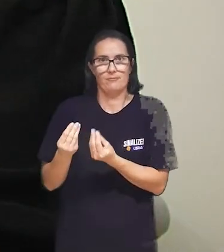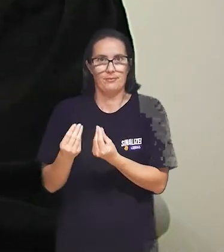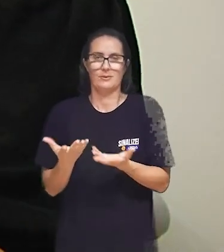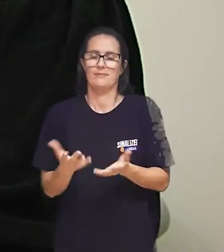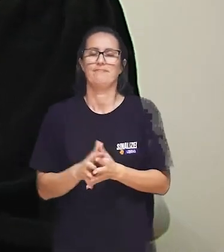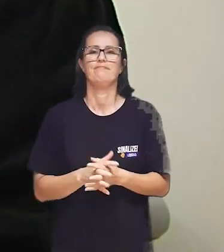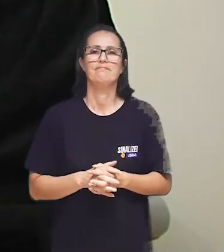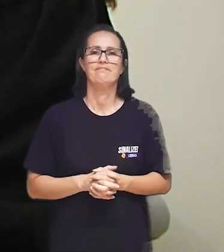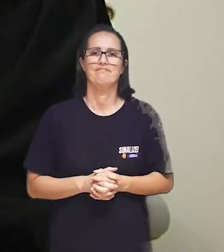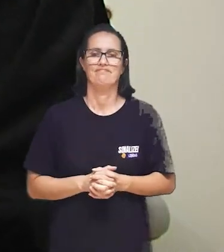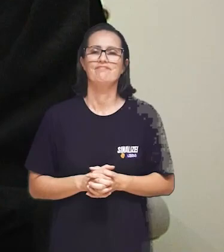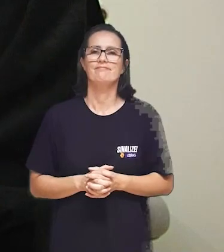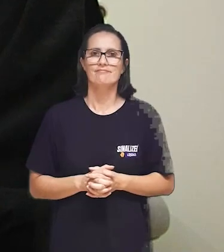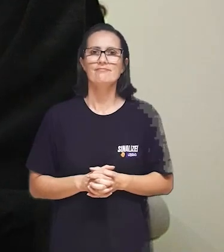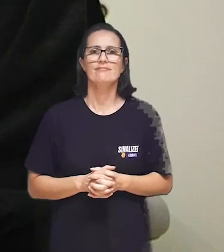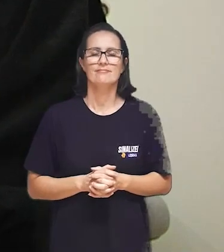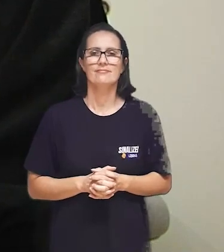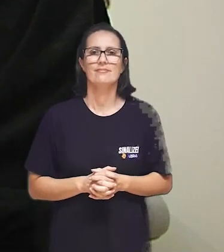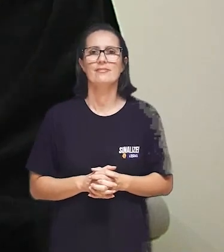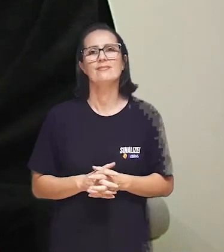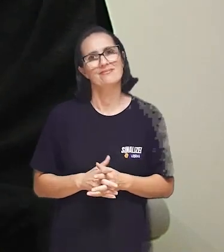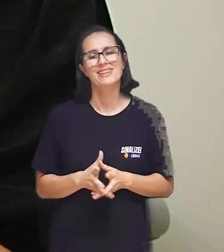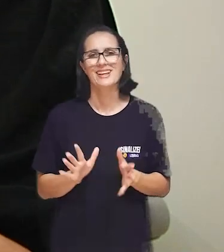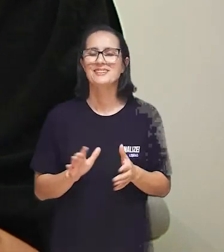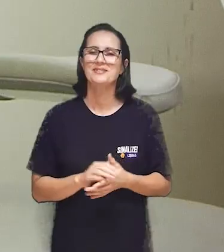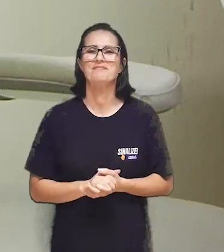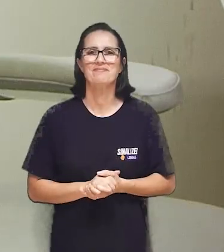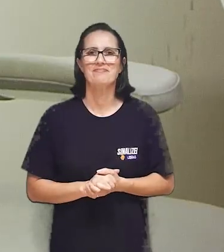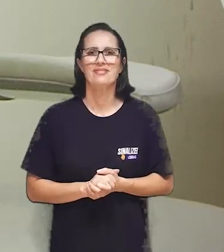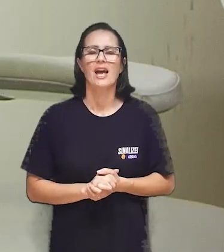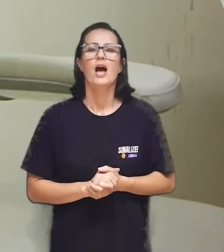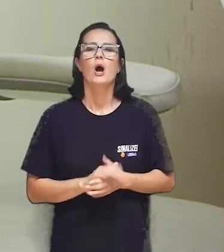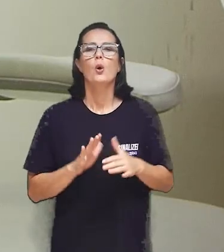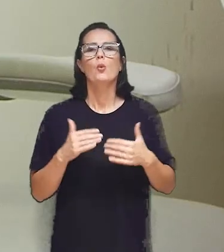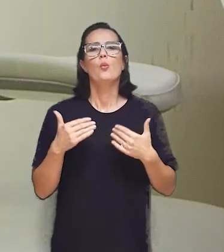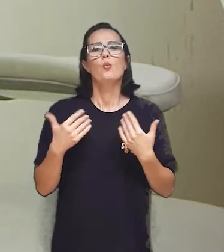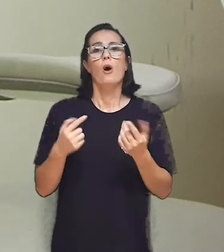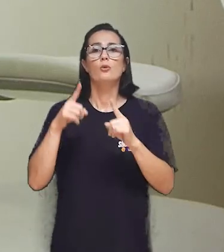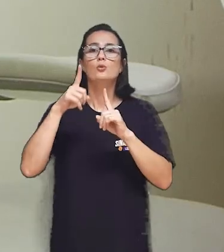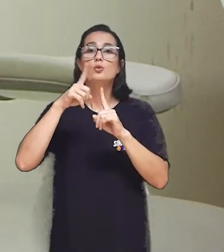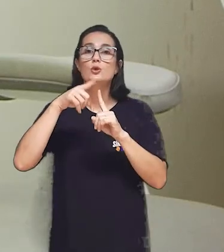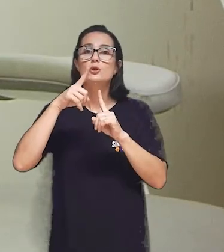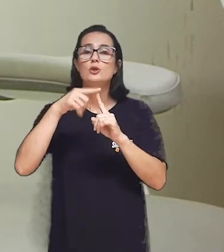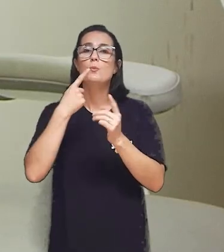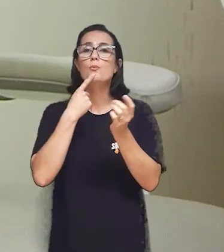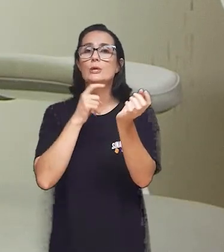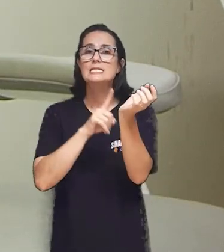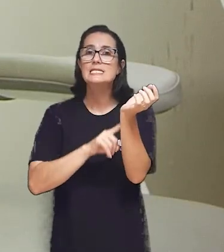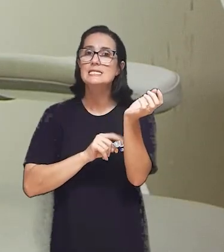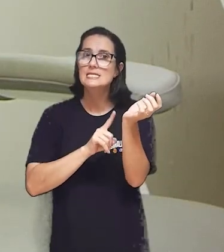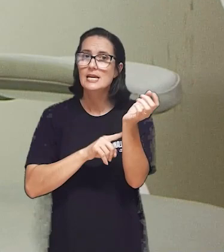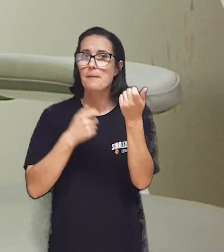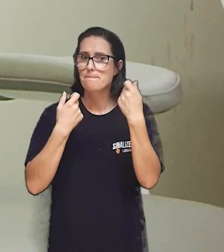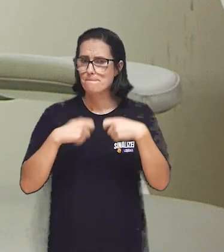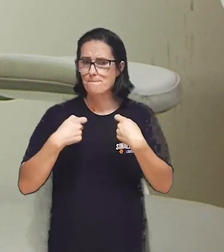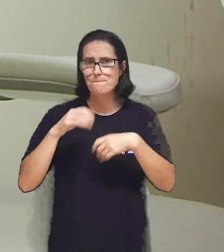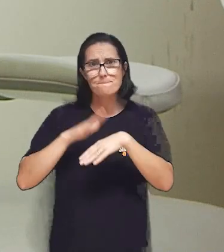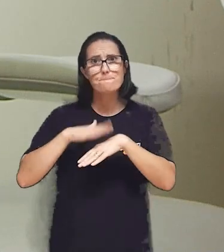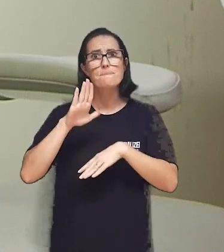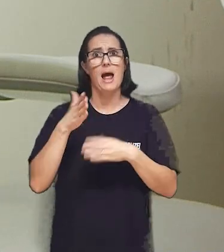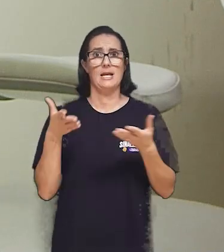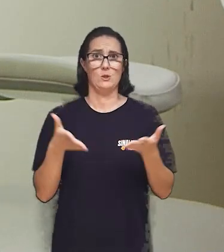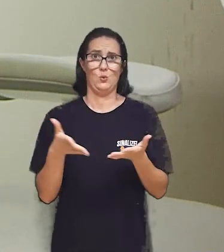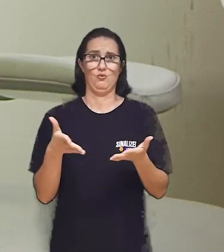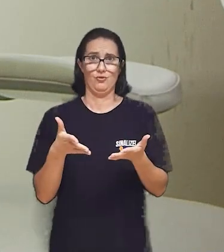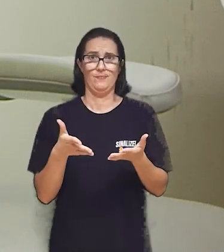volume imenso, mas é isso. Quais são os tipos sanguíneos mais necessários atualmente e